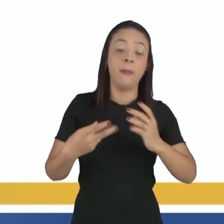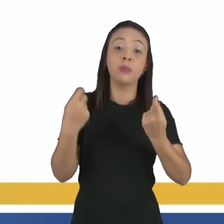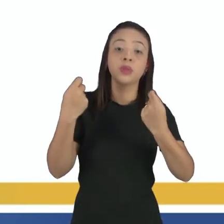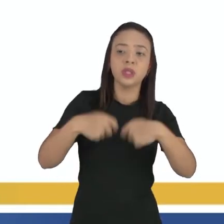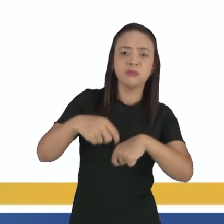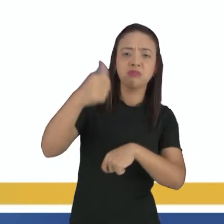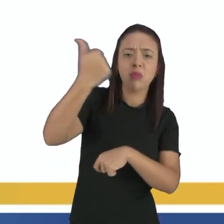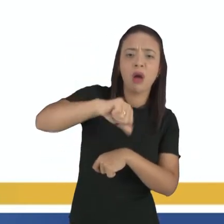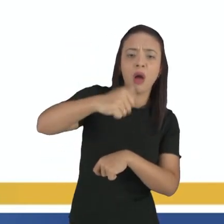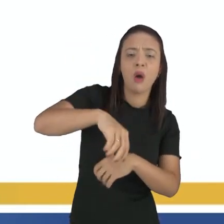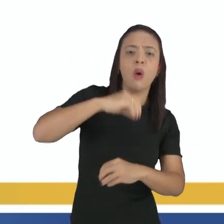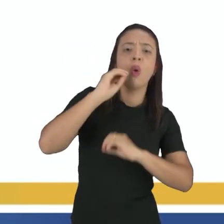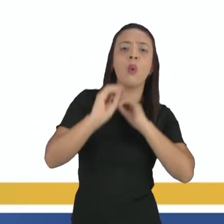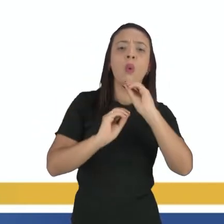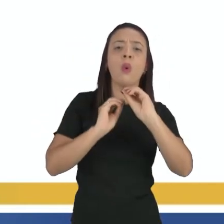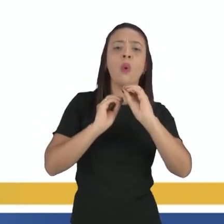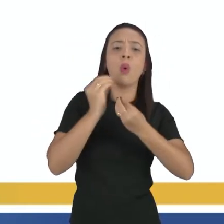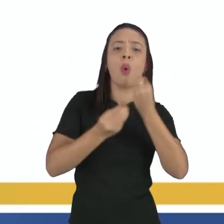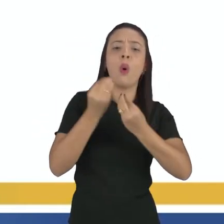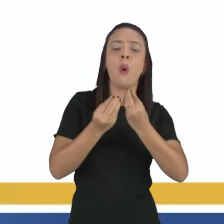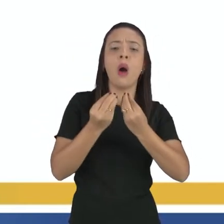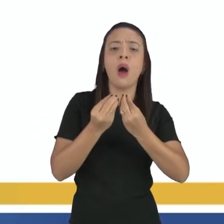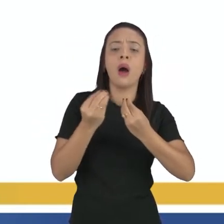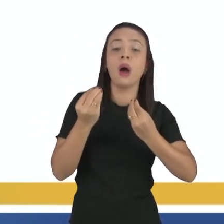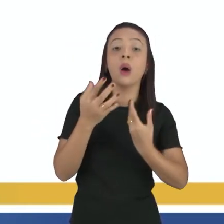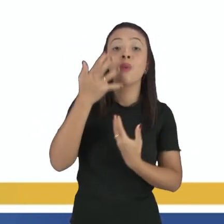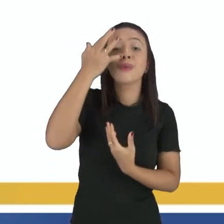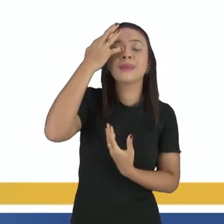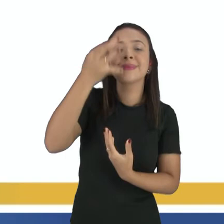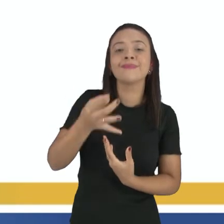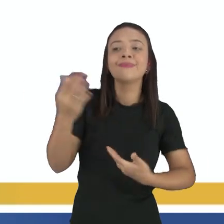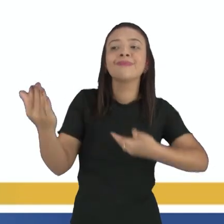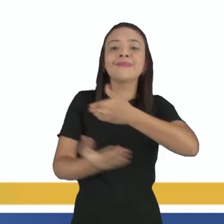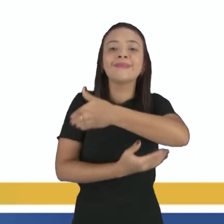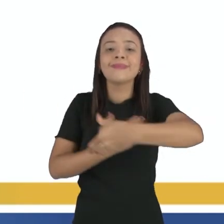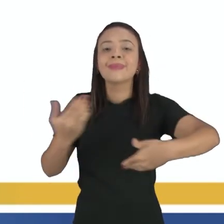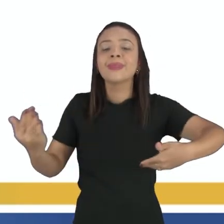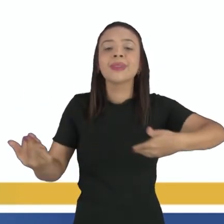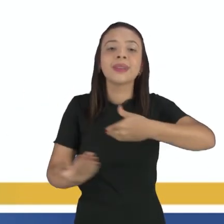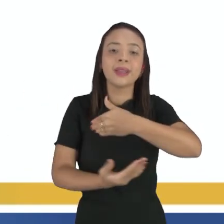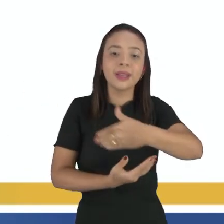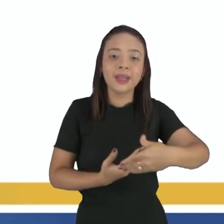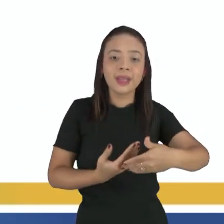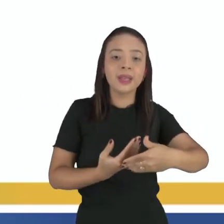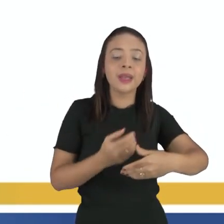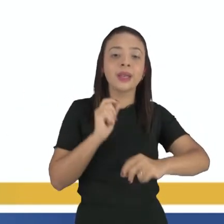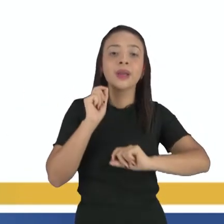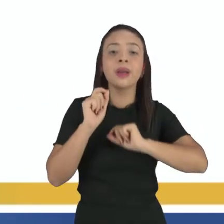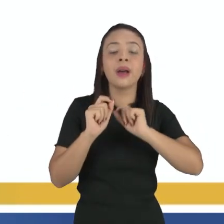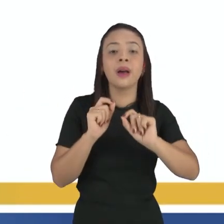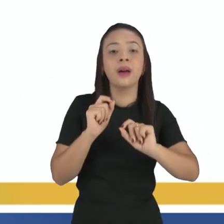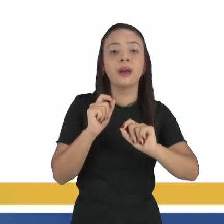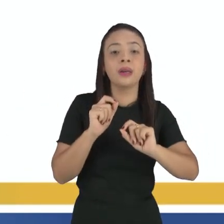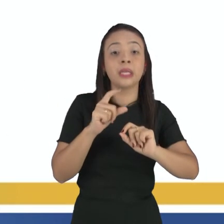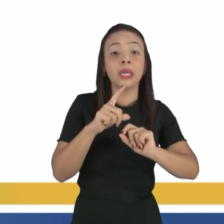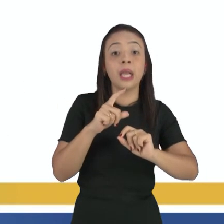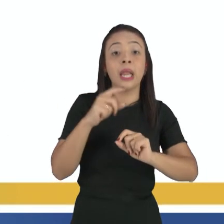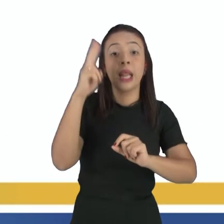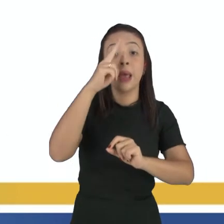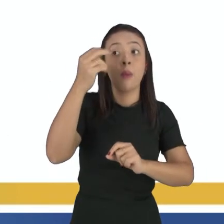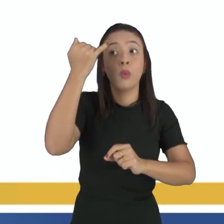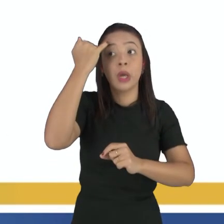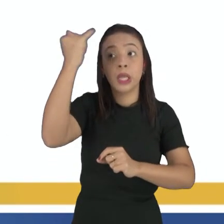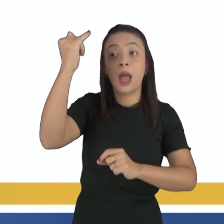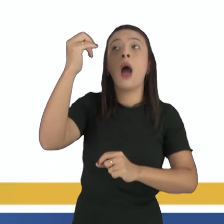o conhecimento das relações que torna o resultado de uma ideia levando a